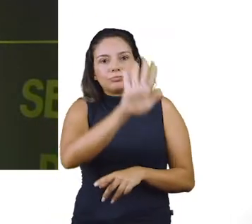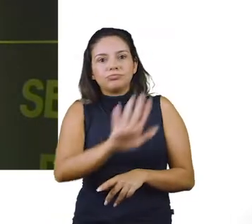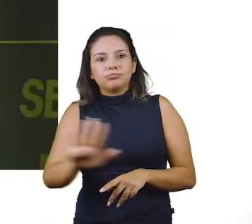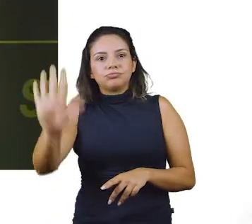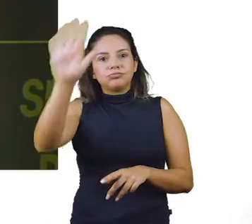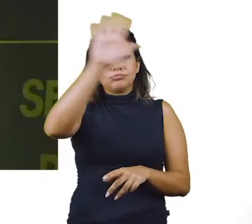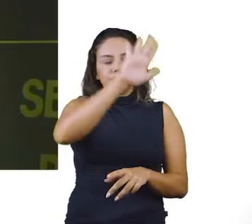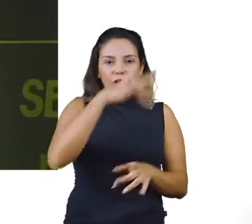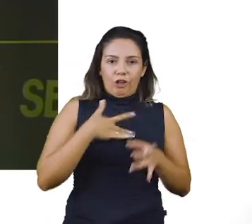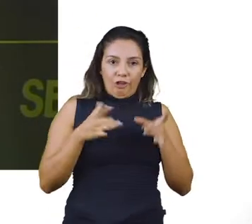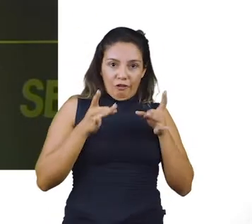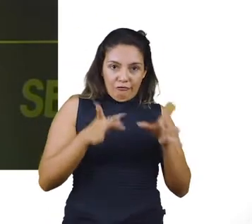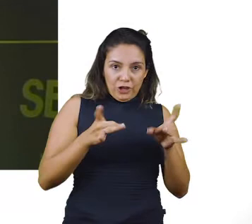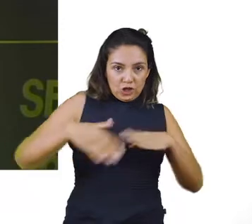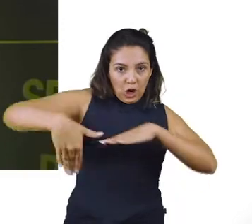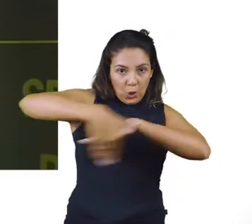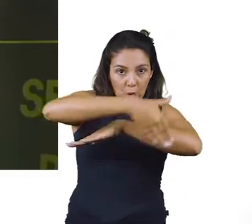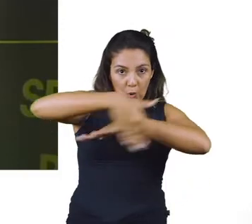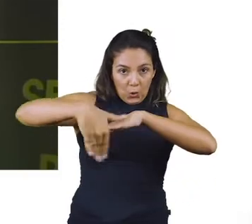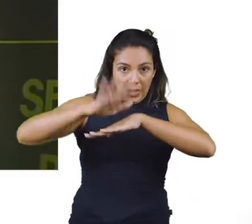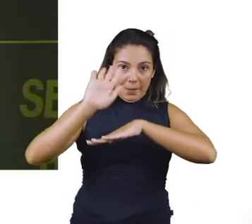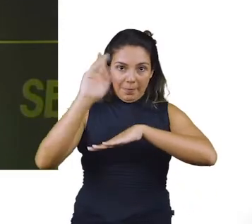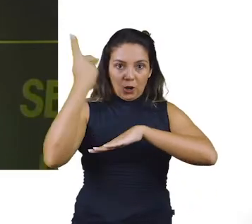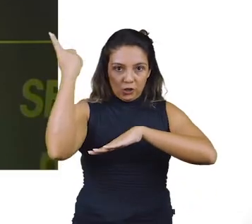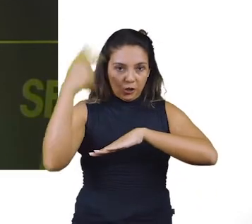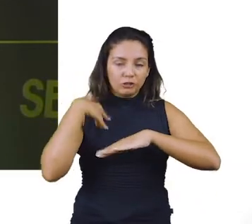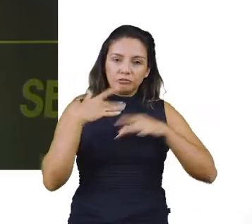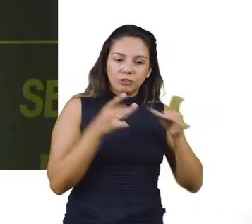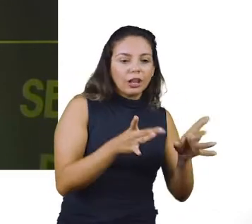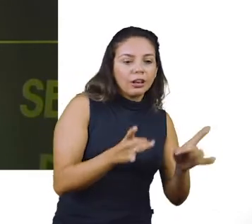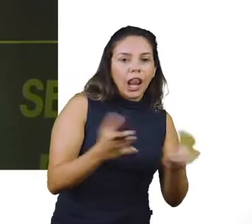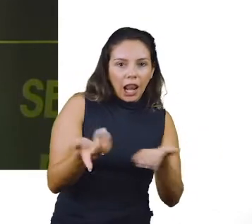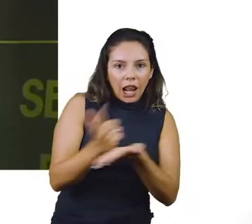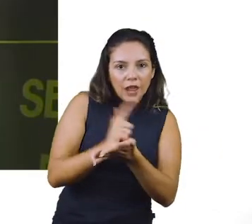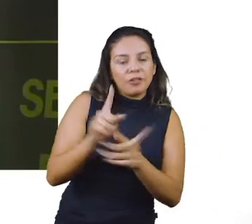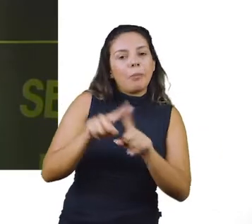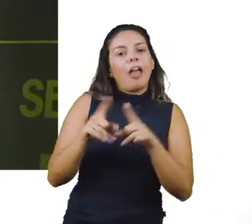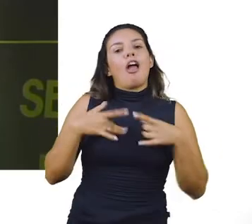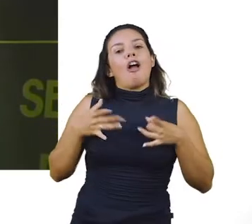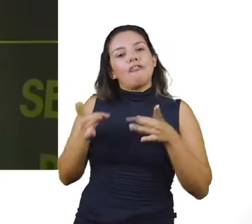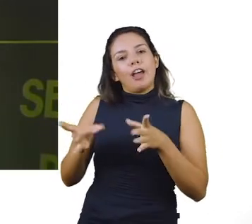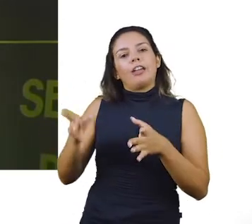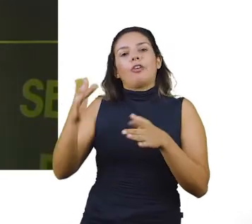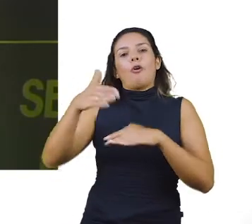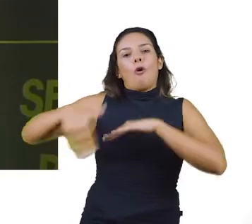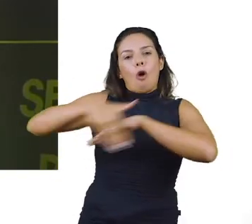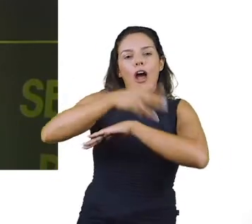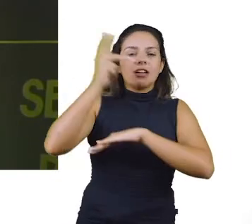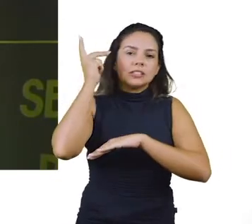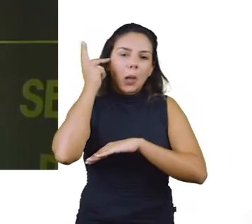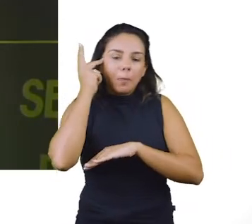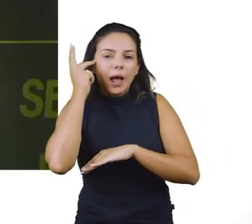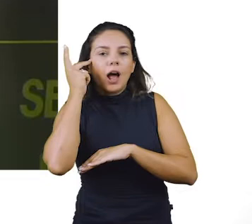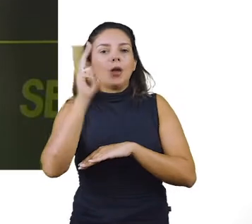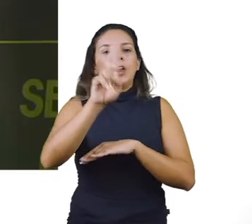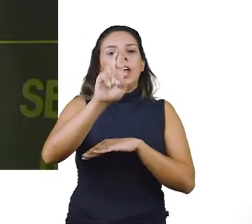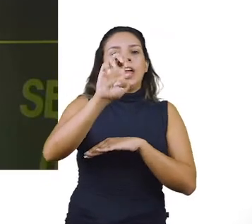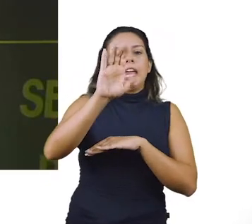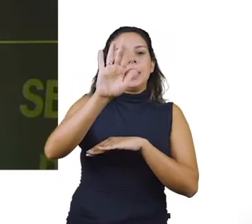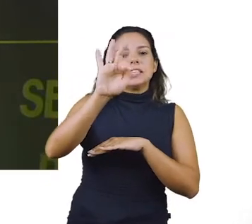porque a gente vendia nas ruas de Belo Horizonte, mas também vendia nas ruas de São Paulo, nas ruas de